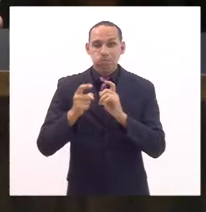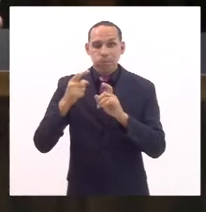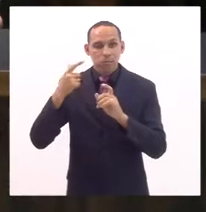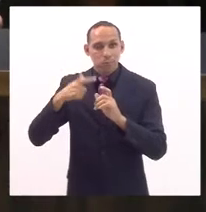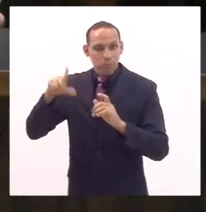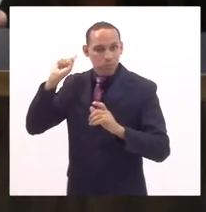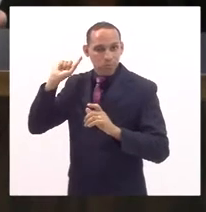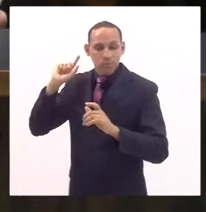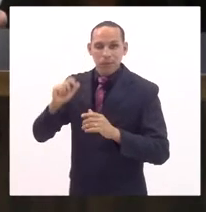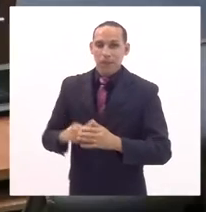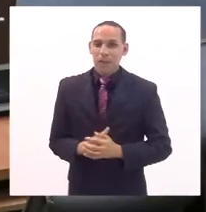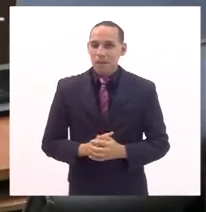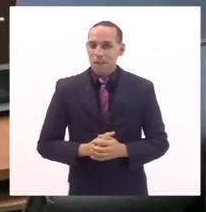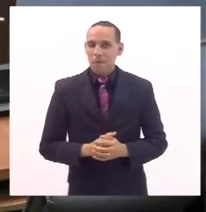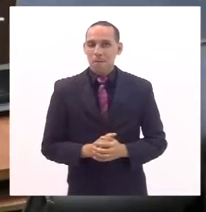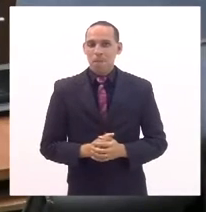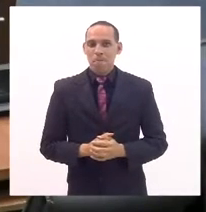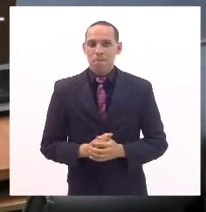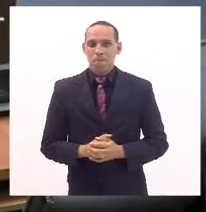anterior a